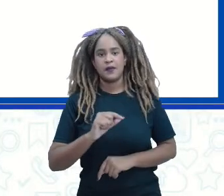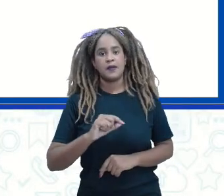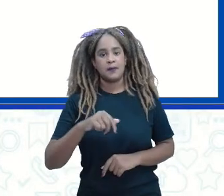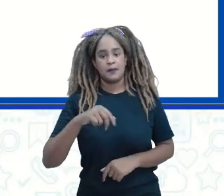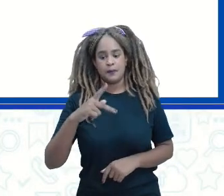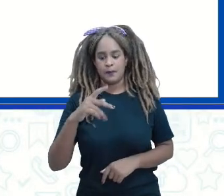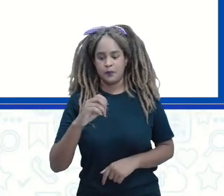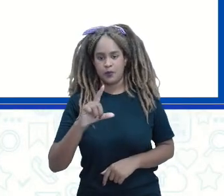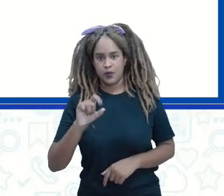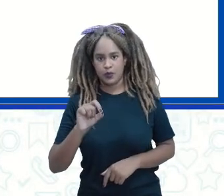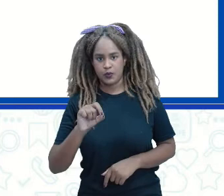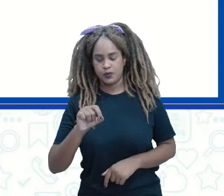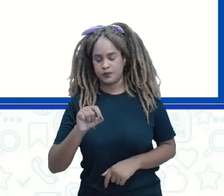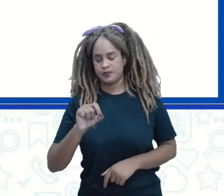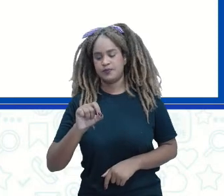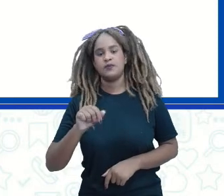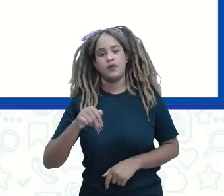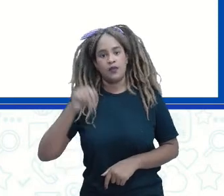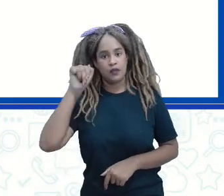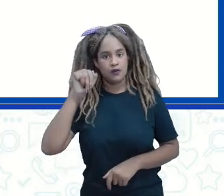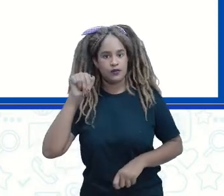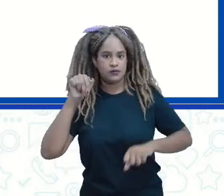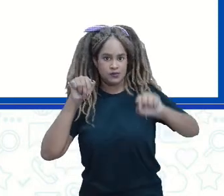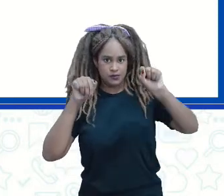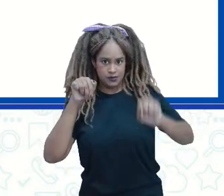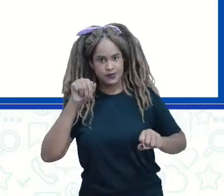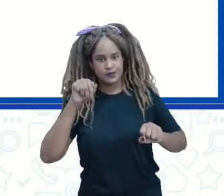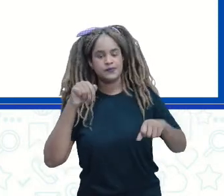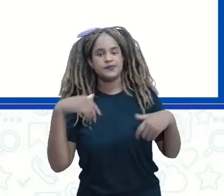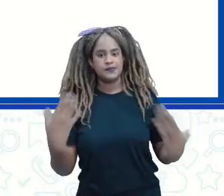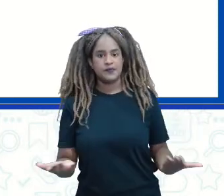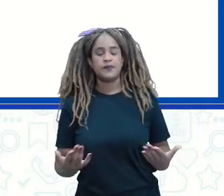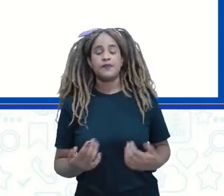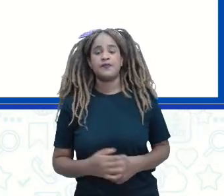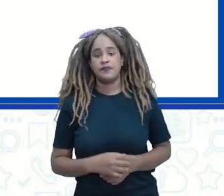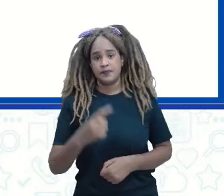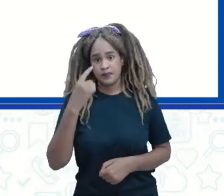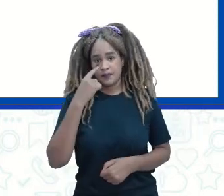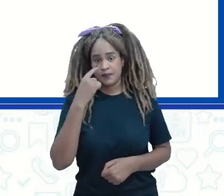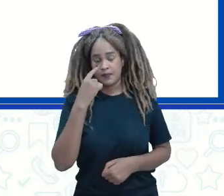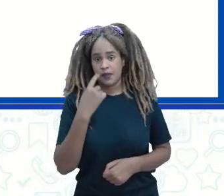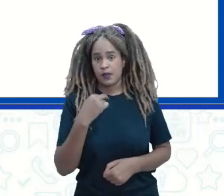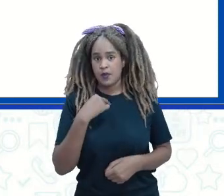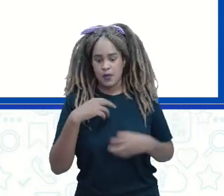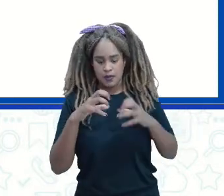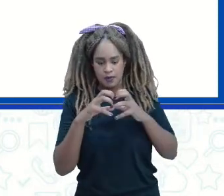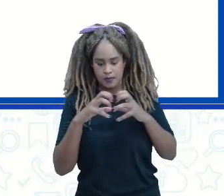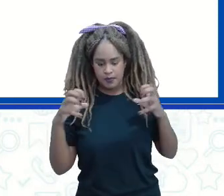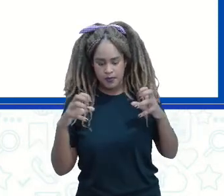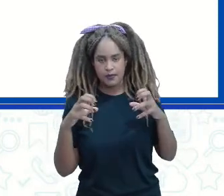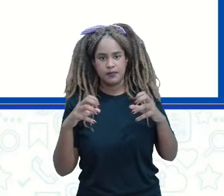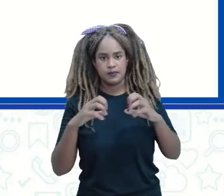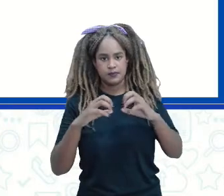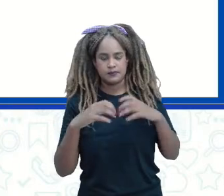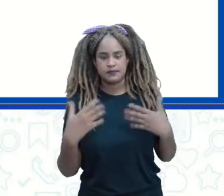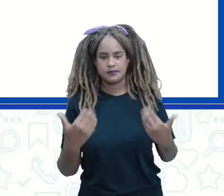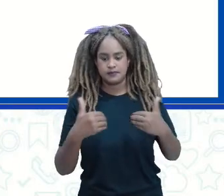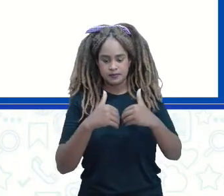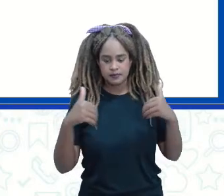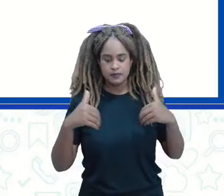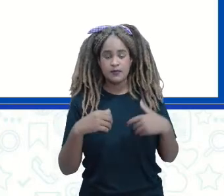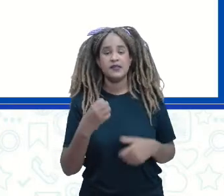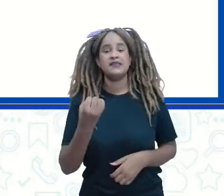vocês, Sul e Polo Norte, né? Então é impossível separar os polos dos ímãs. Aí você fala assim, professor, e se eu